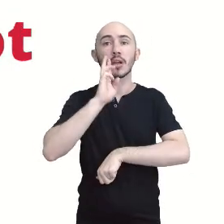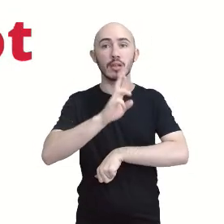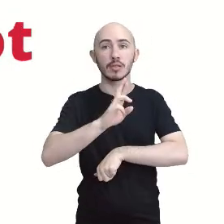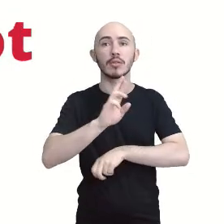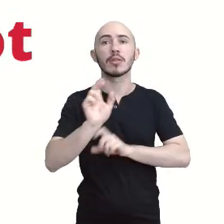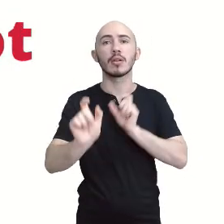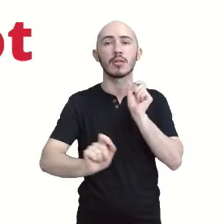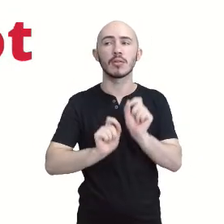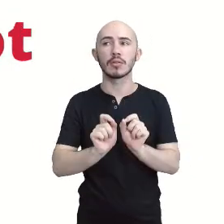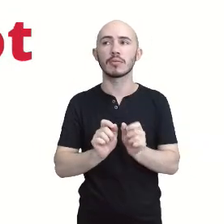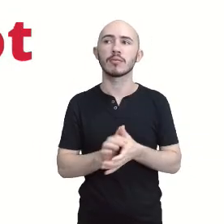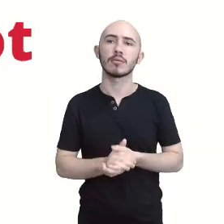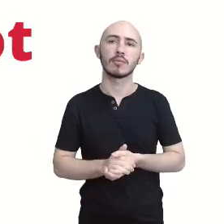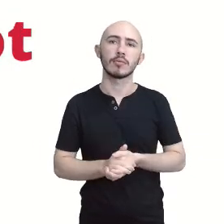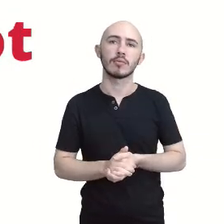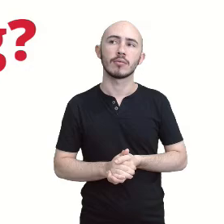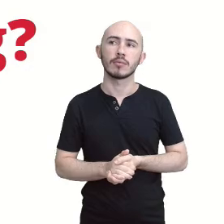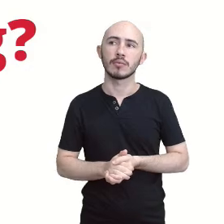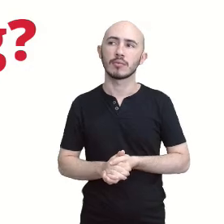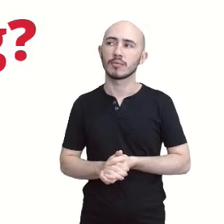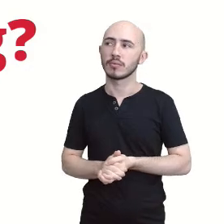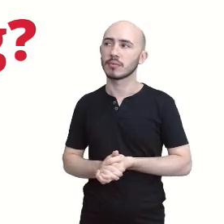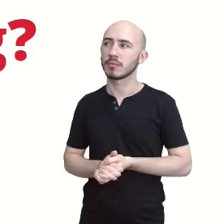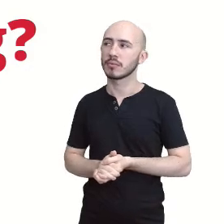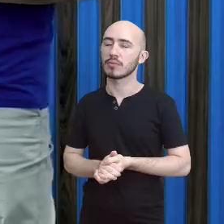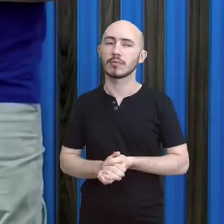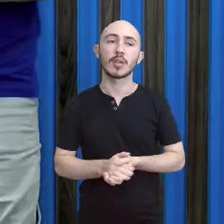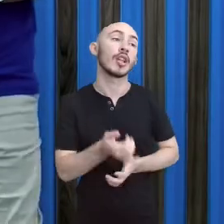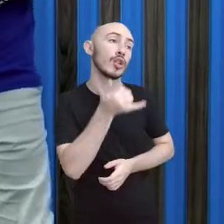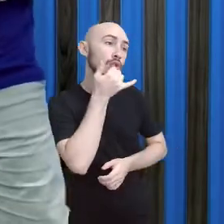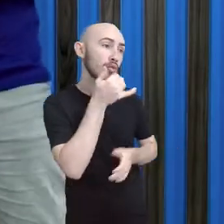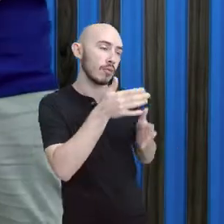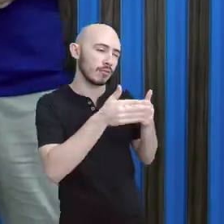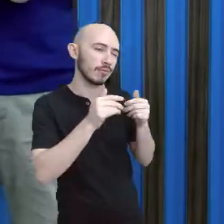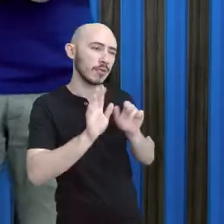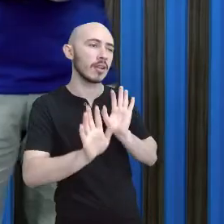is, no, she is not, she isn't também. Desculpa, professor. Isso